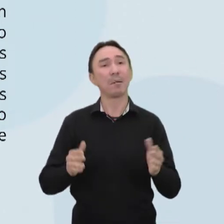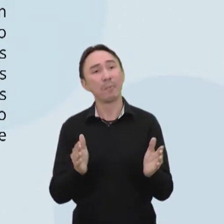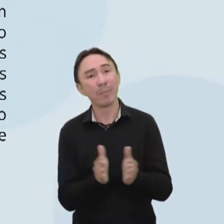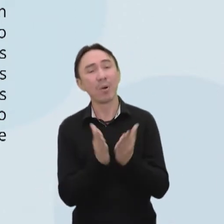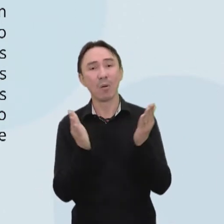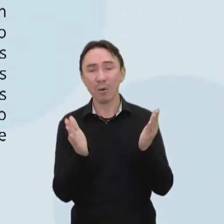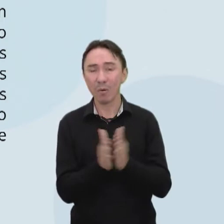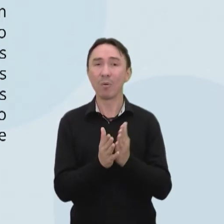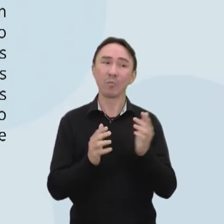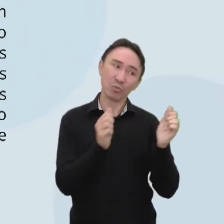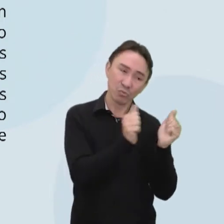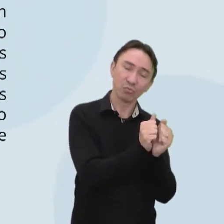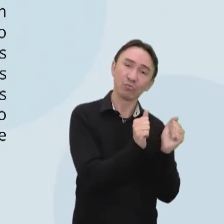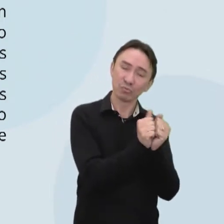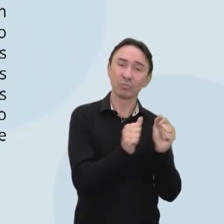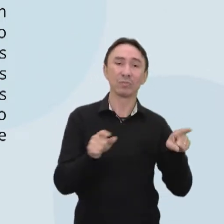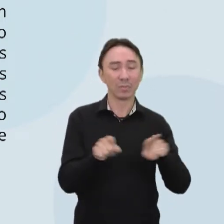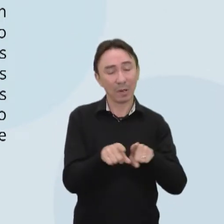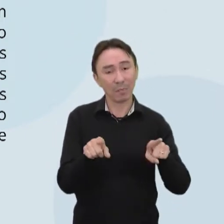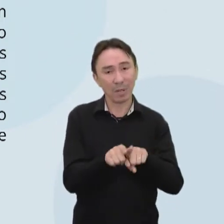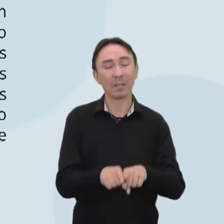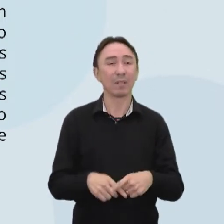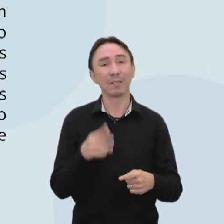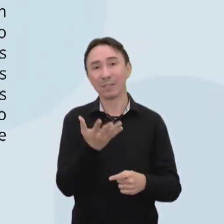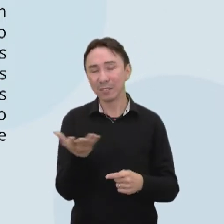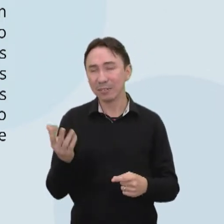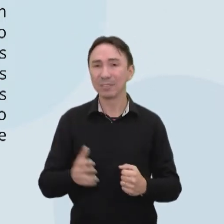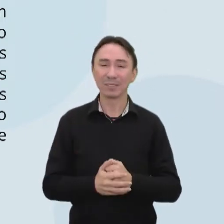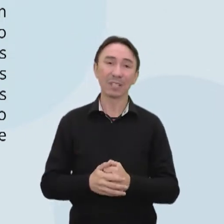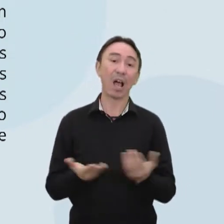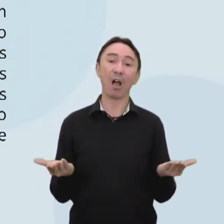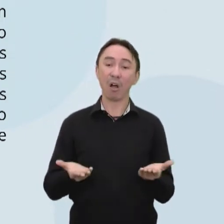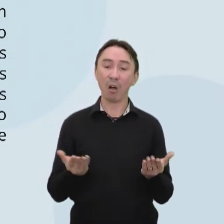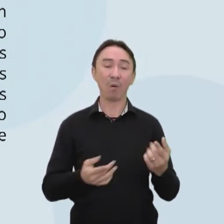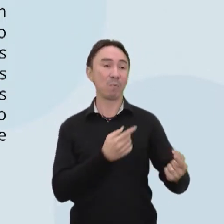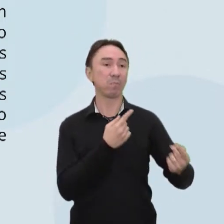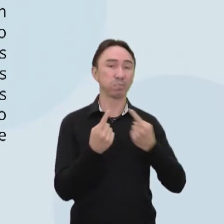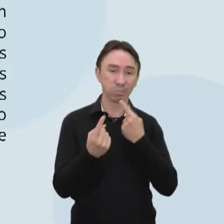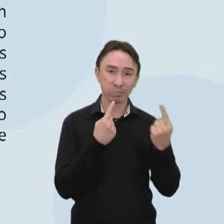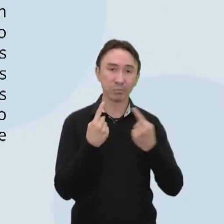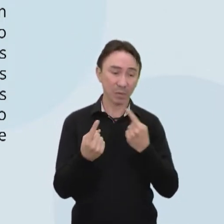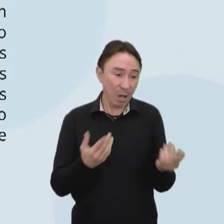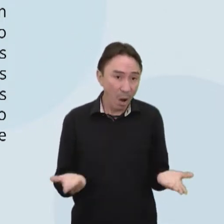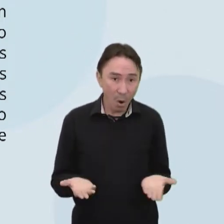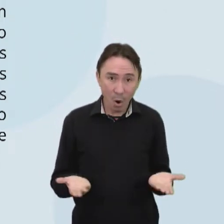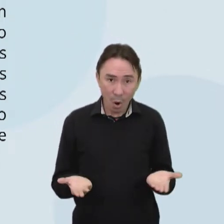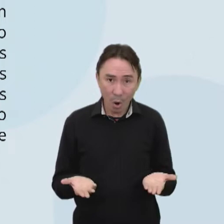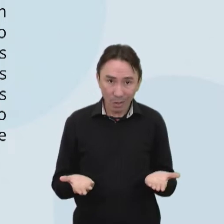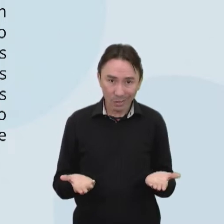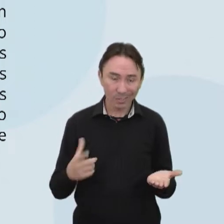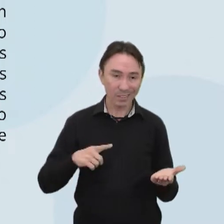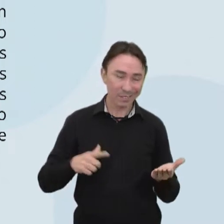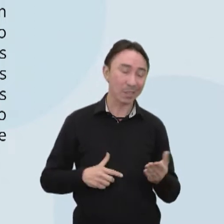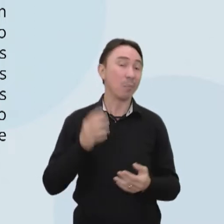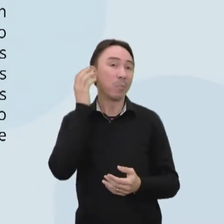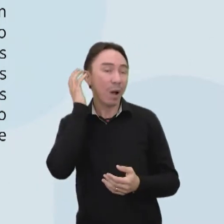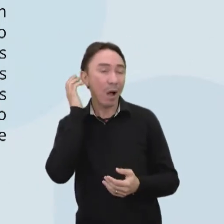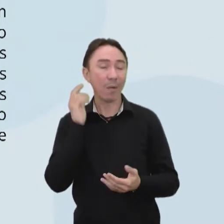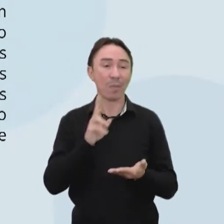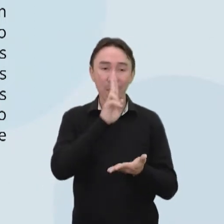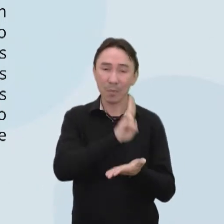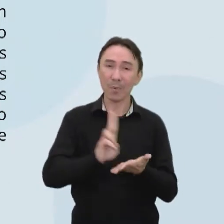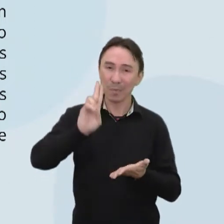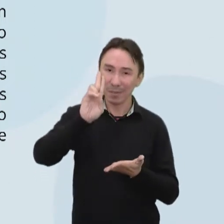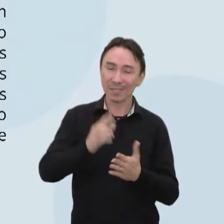O simples fato de haver agência mural, o simples fato de nós estarmos conversando sobre isso aqui agora na Rádio USP, mostra que